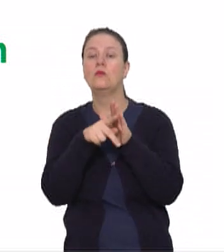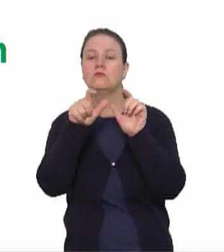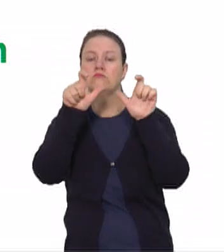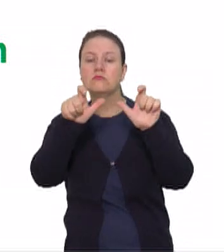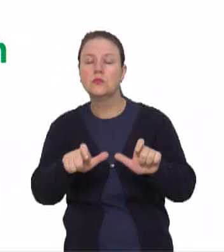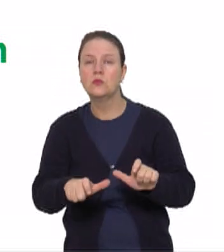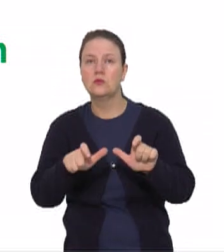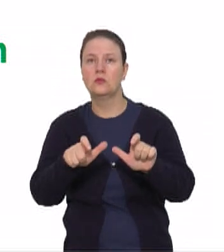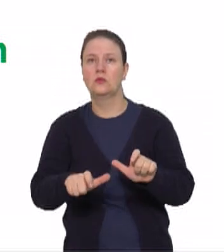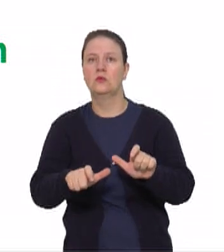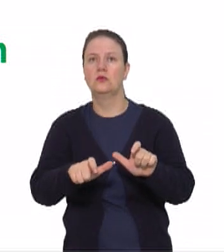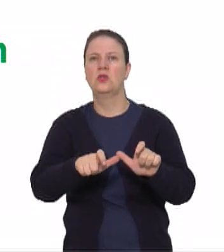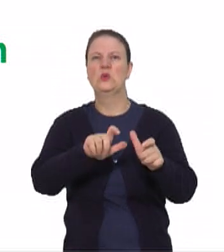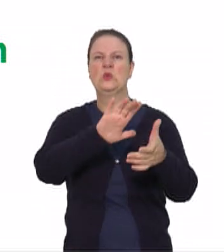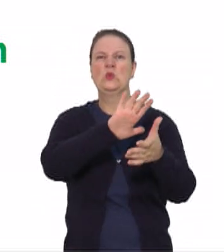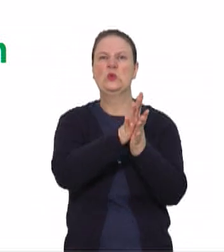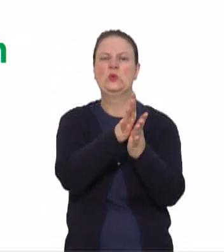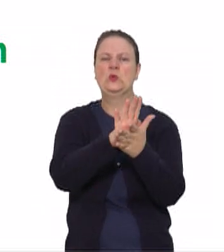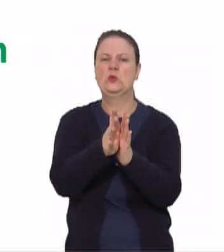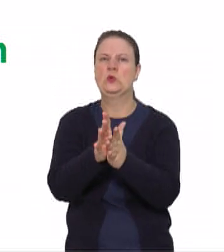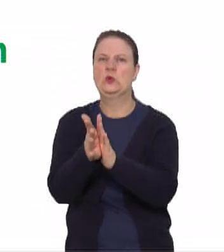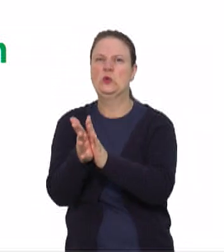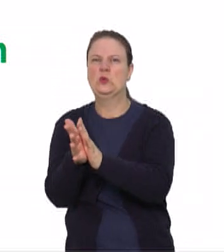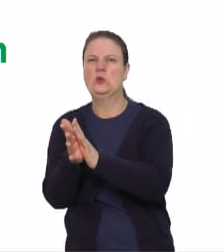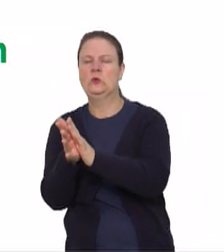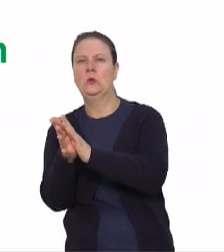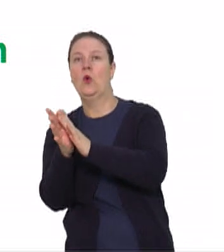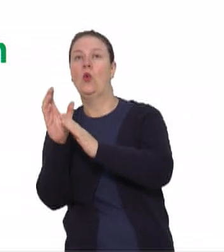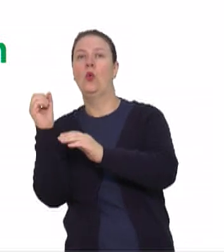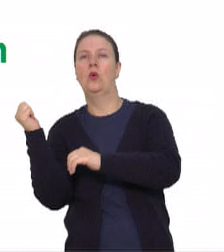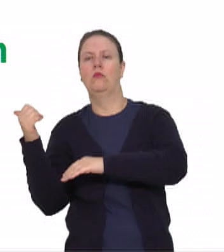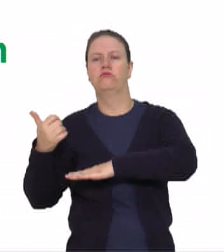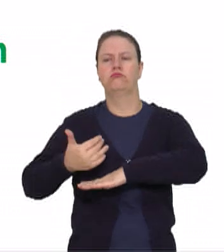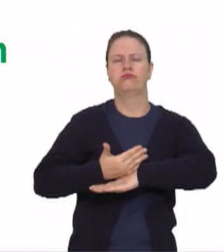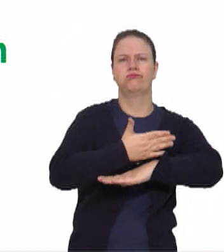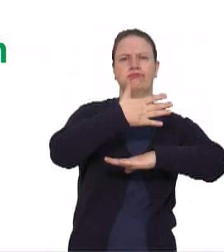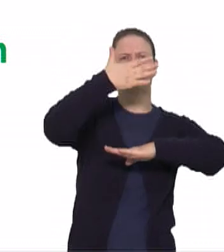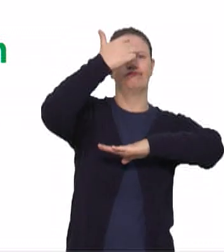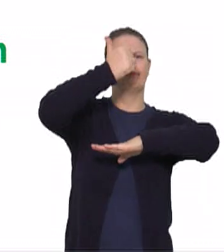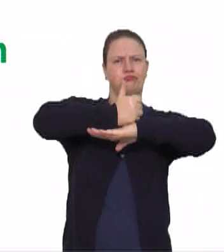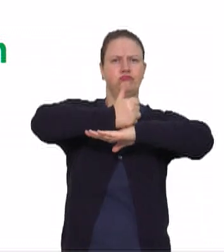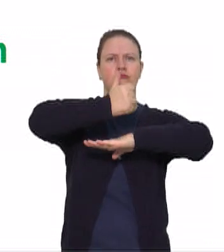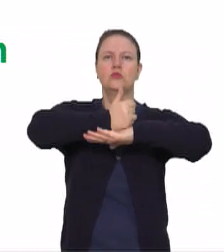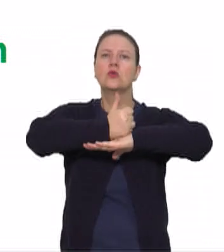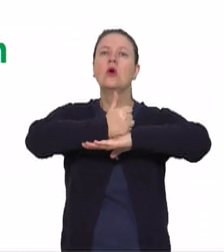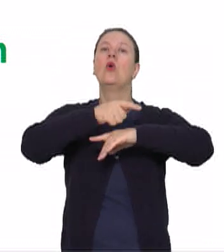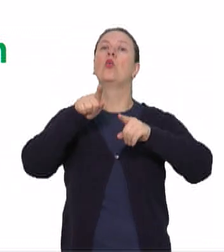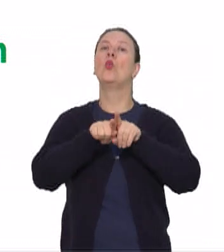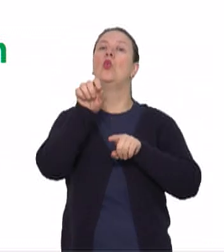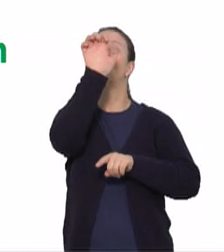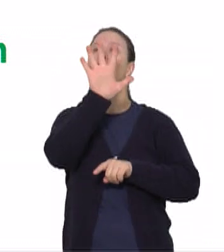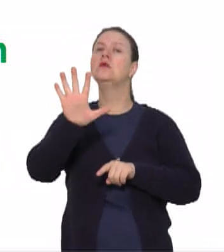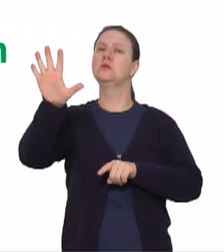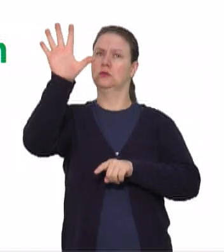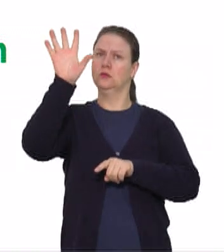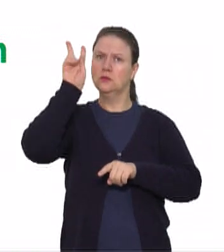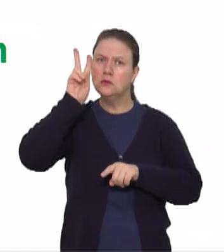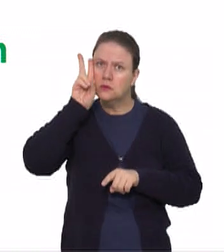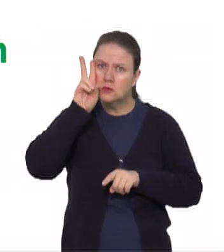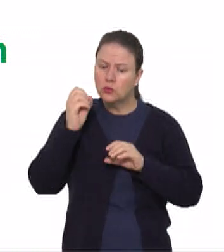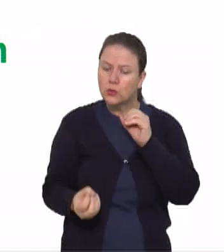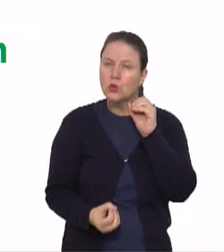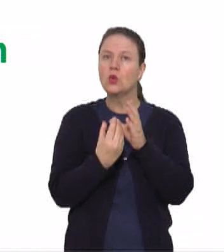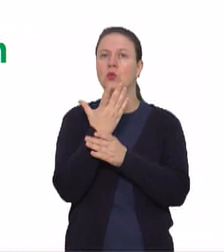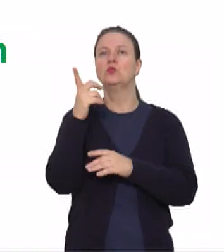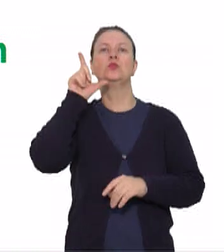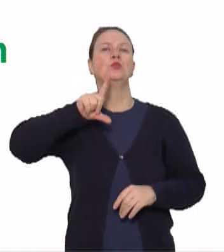completamente exterminados no processo da colonização europeia, que eu já reforcei e falei nas aulas anteriores do processo de formação dos Estados